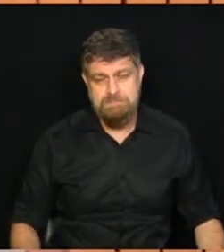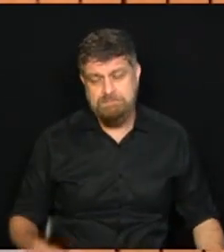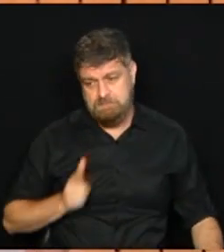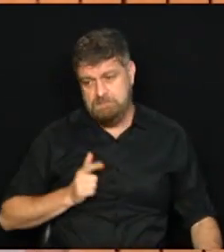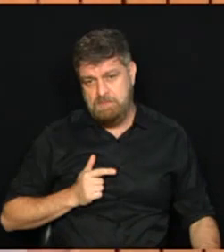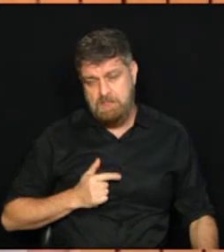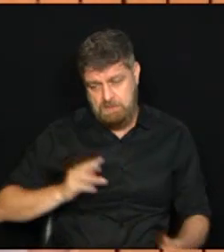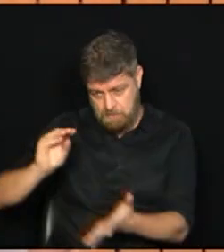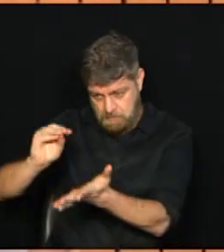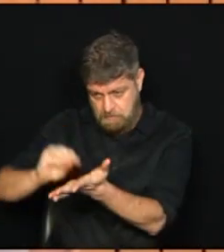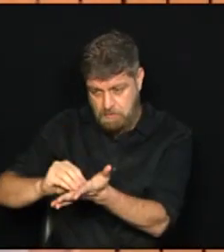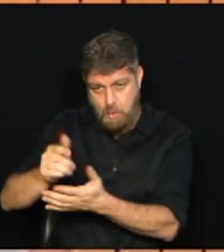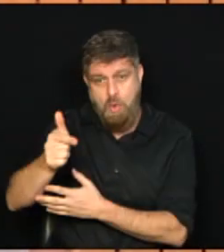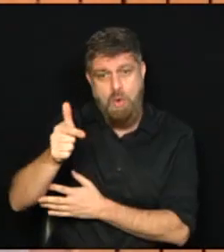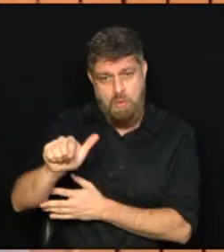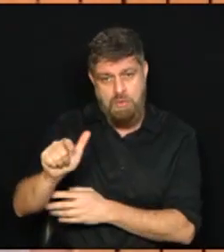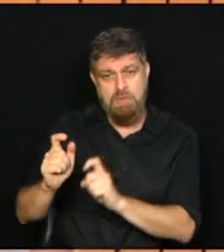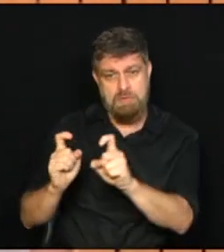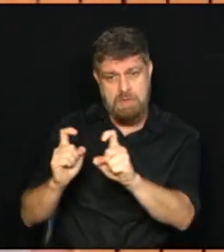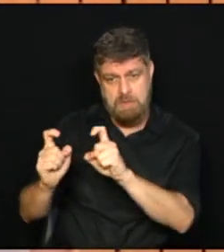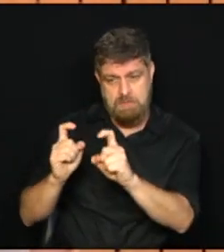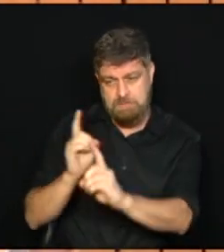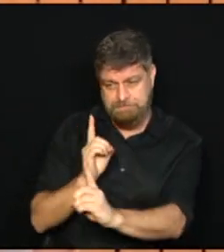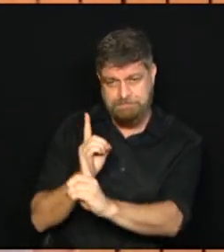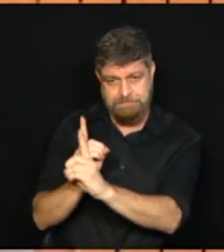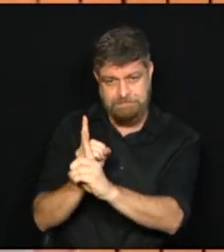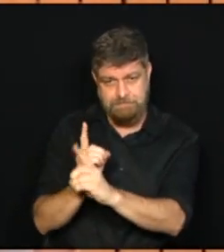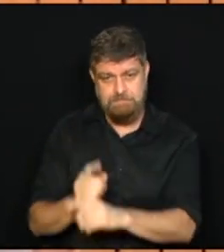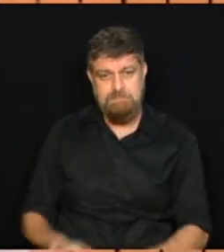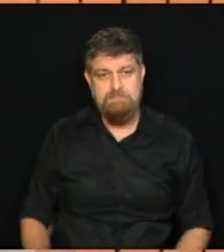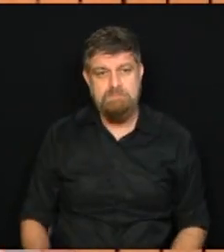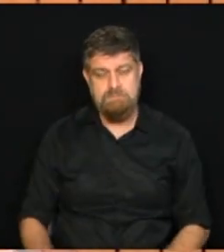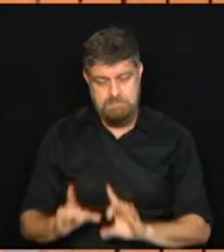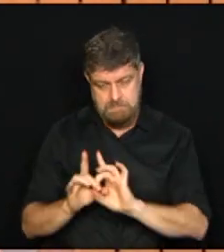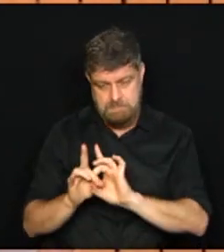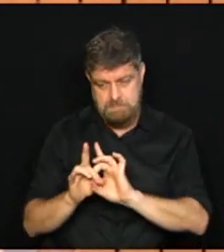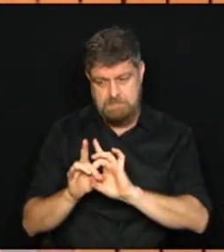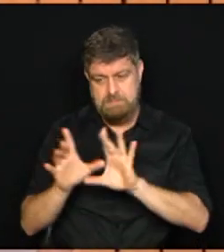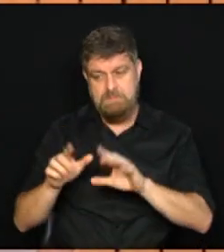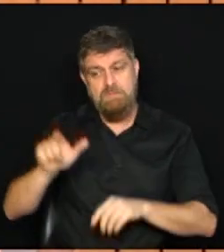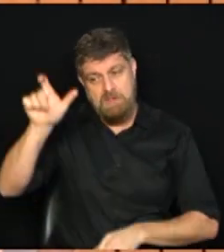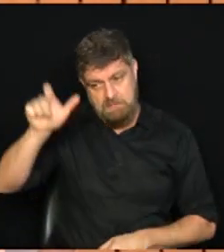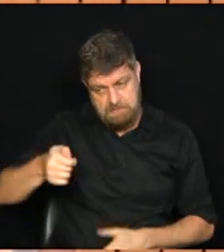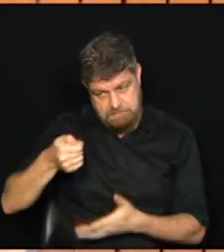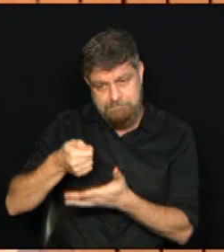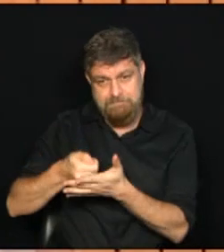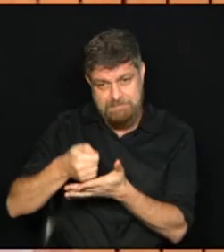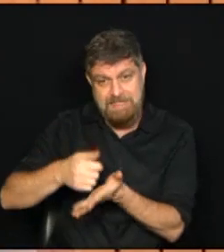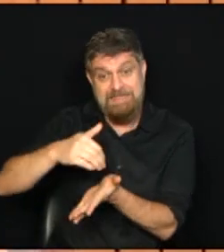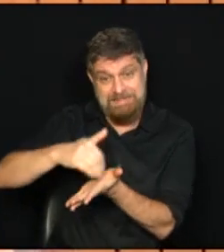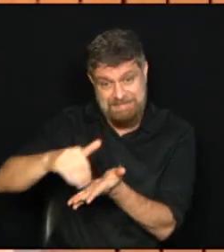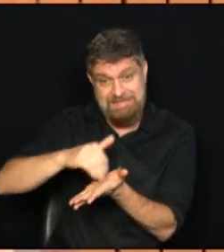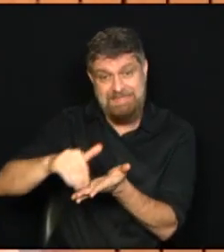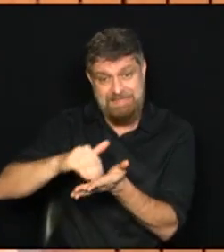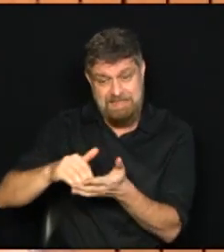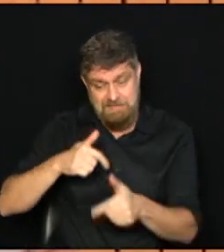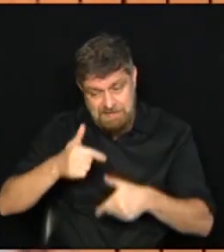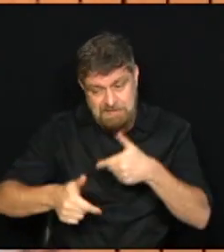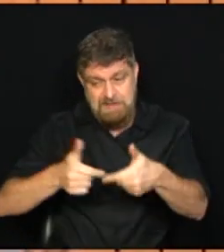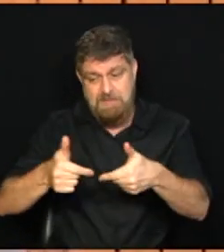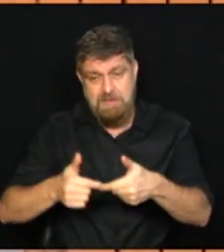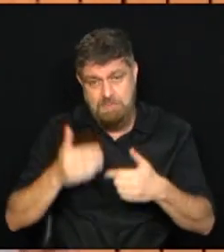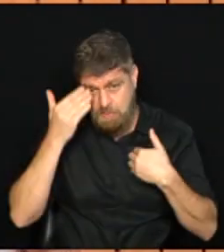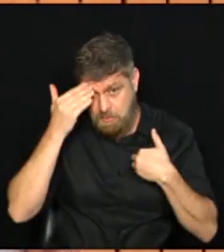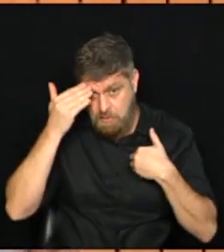ou ir para o seu encontro, para os seus afazeres que o cargo lhe obriga, tá bom? Muito obrigado pela presença mais uma